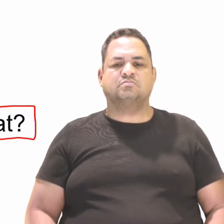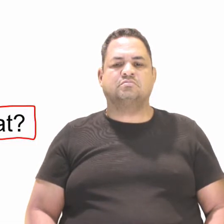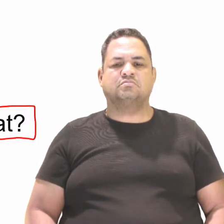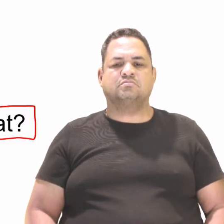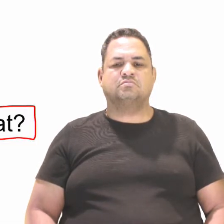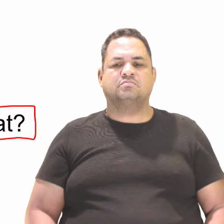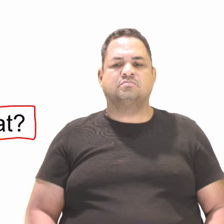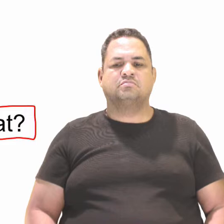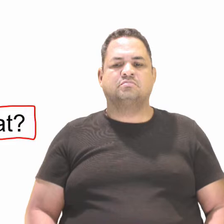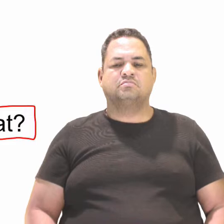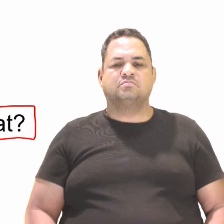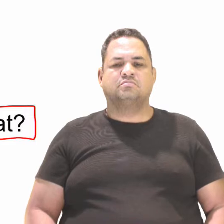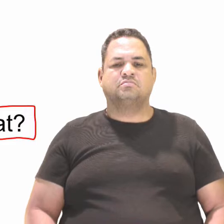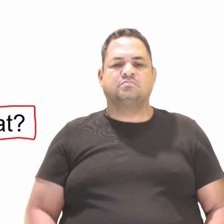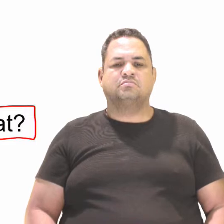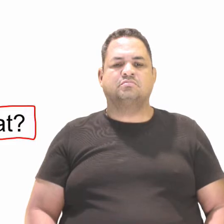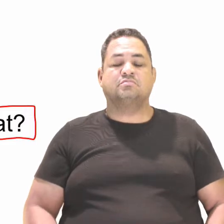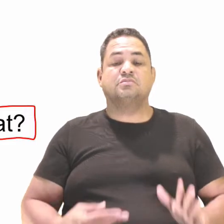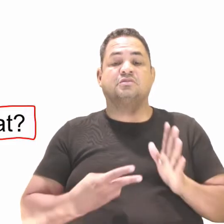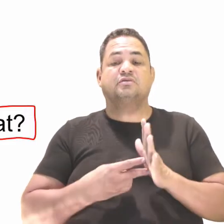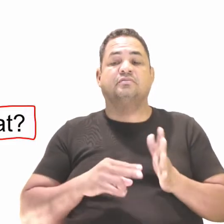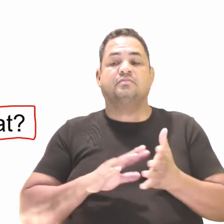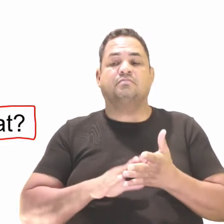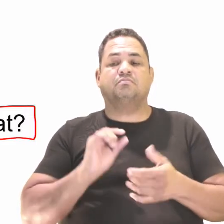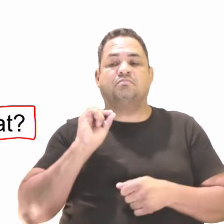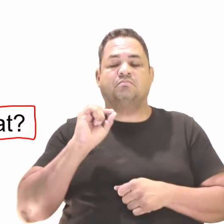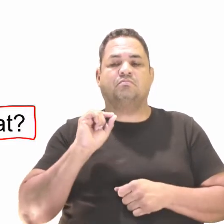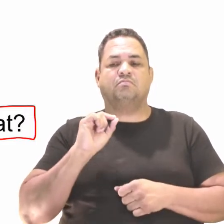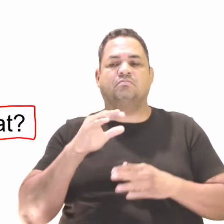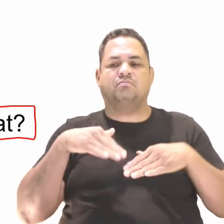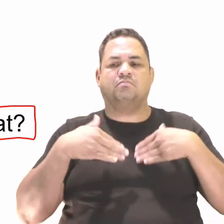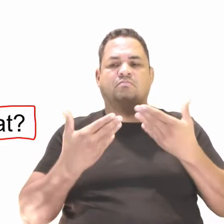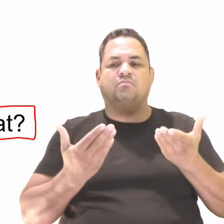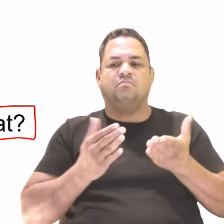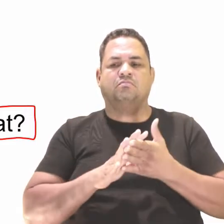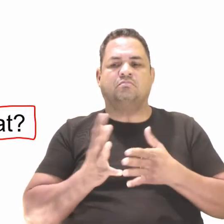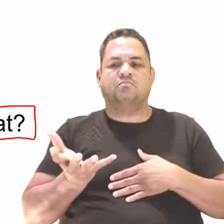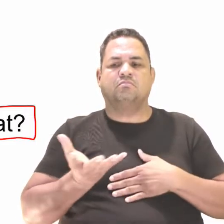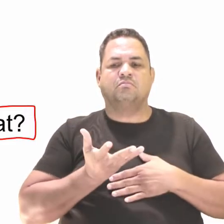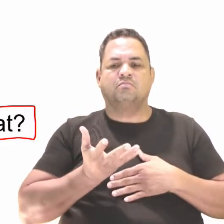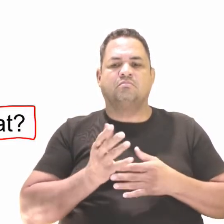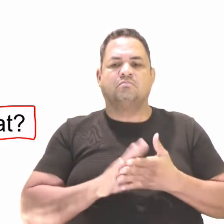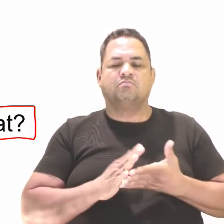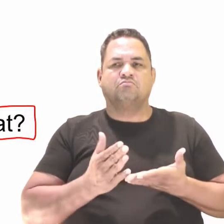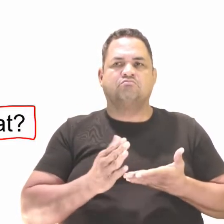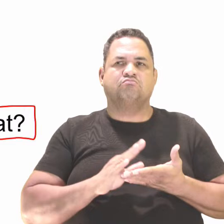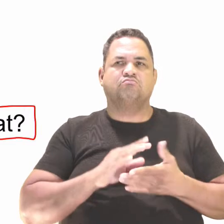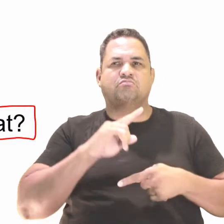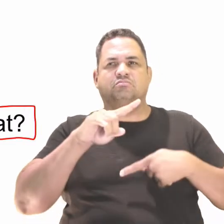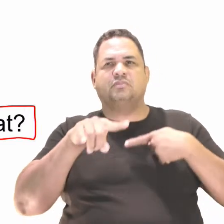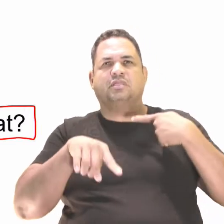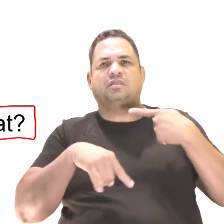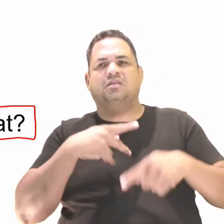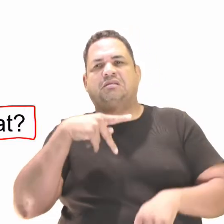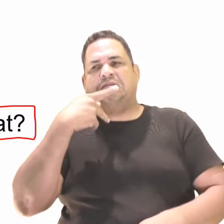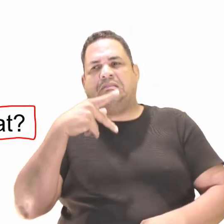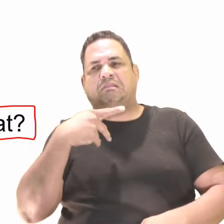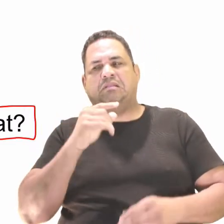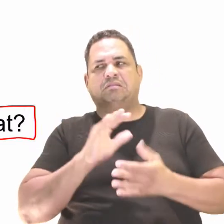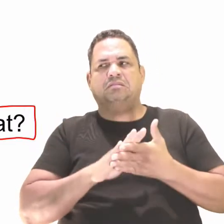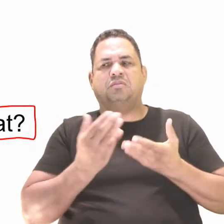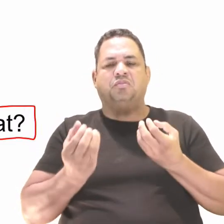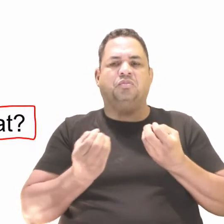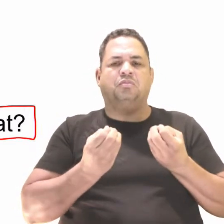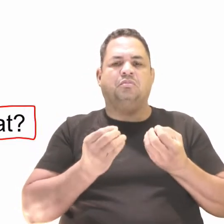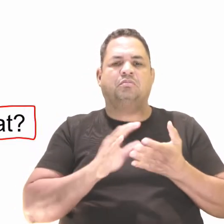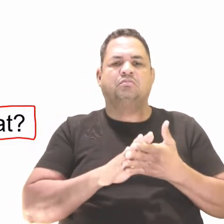tag on that? Que significa o quê? Então, toda vez que você quiser adiar algo, ou como